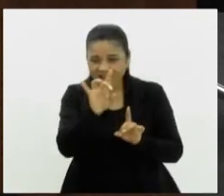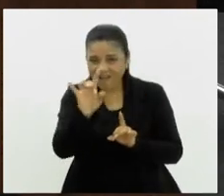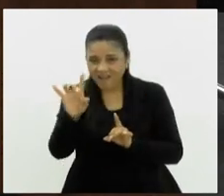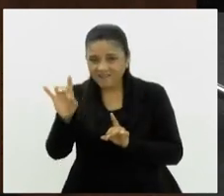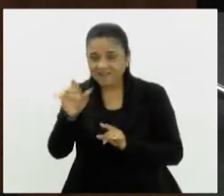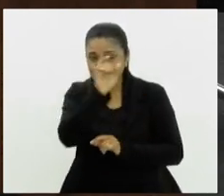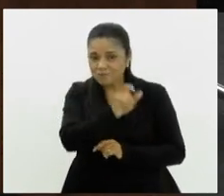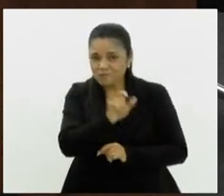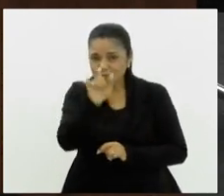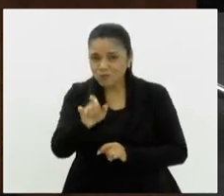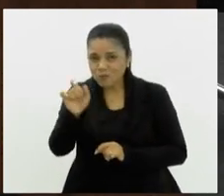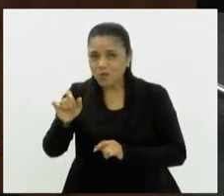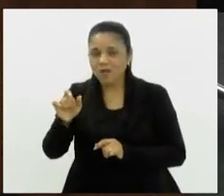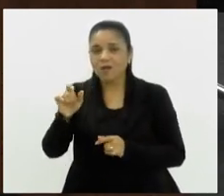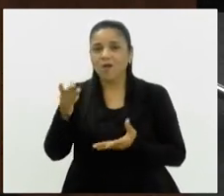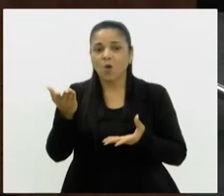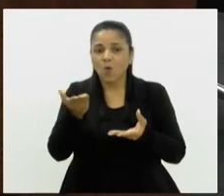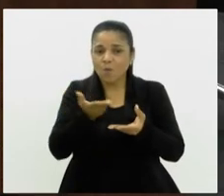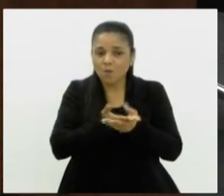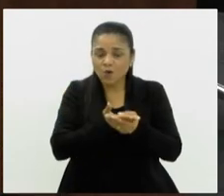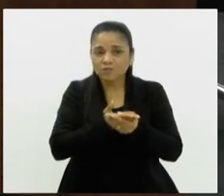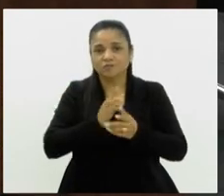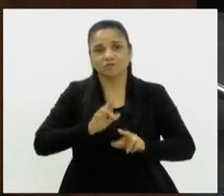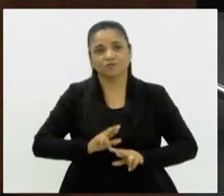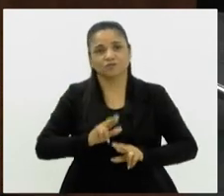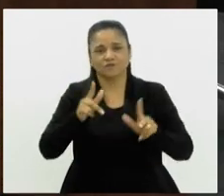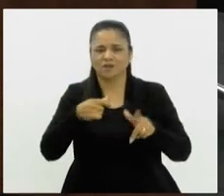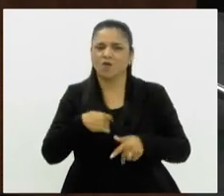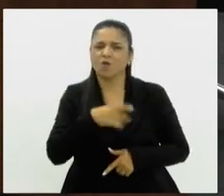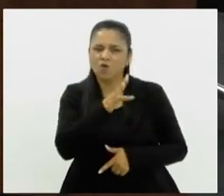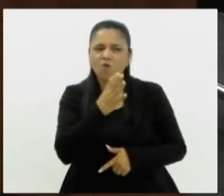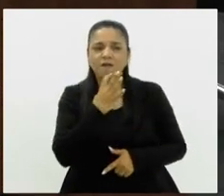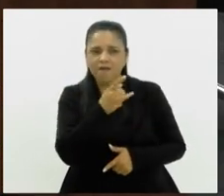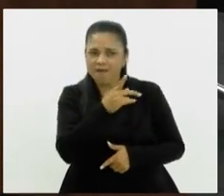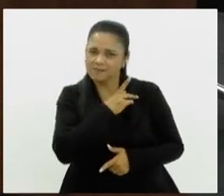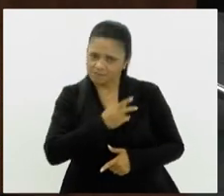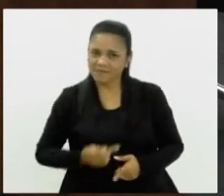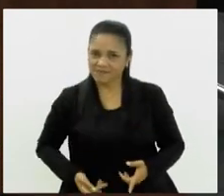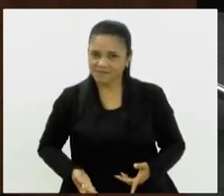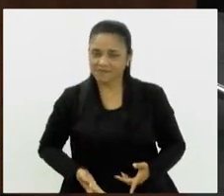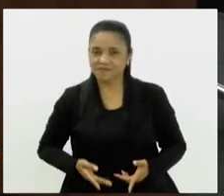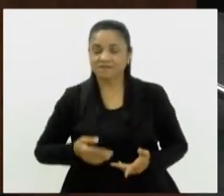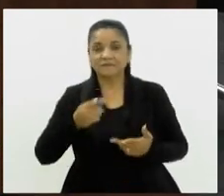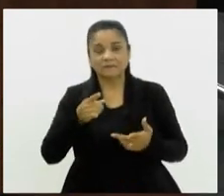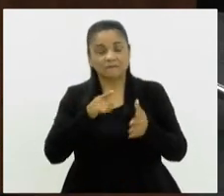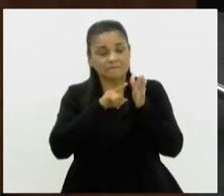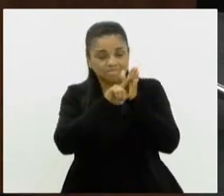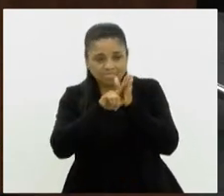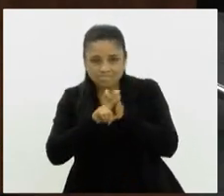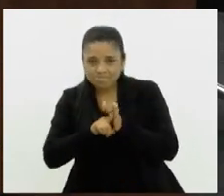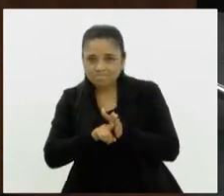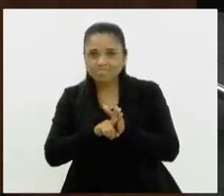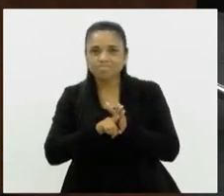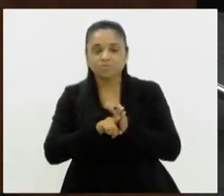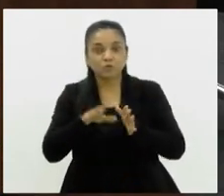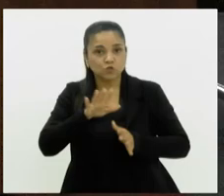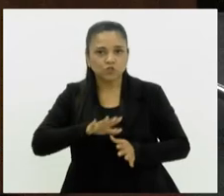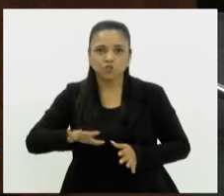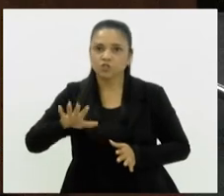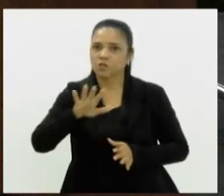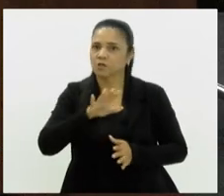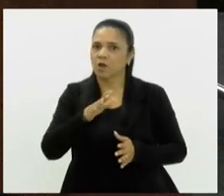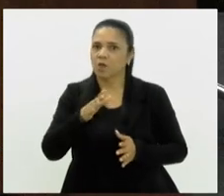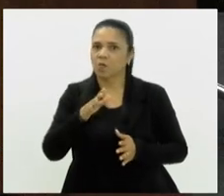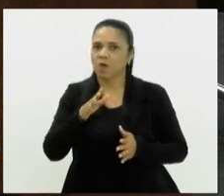cada pessoa tem um processo, Vossa Excelência conhece bem isso, né? Rever o geral...